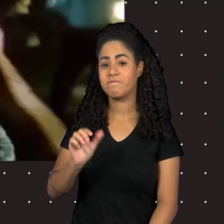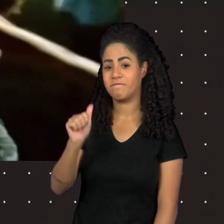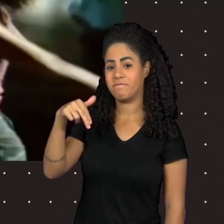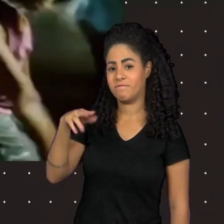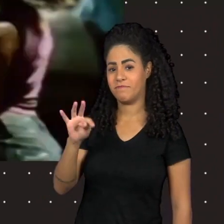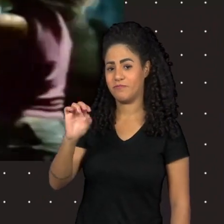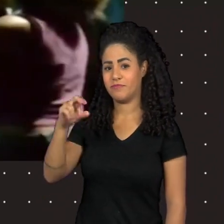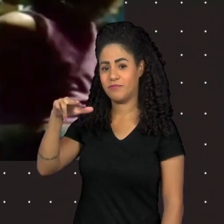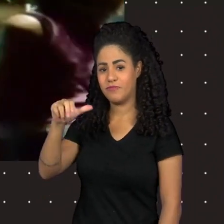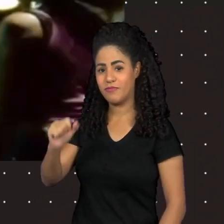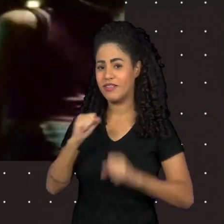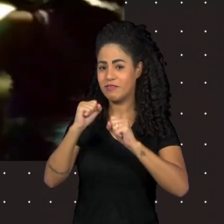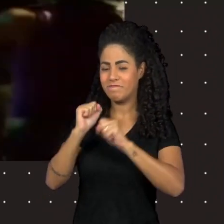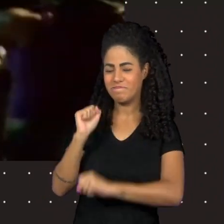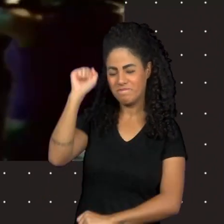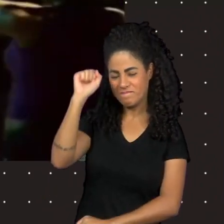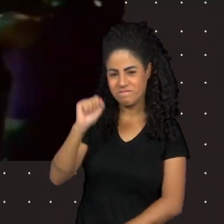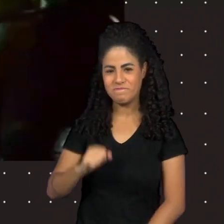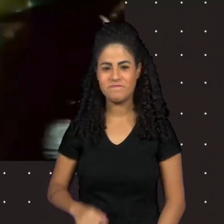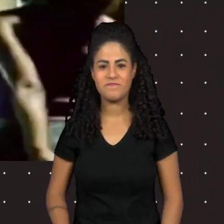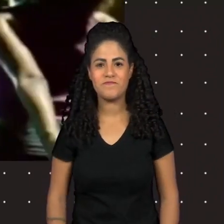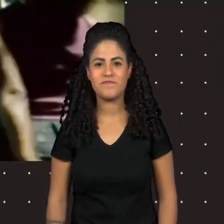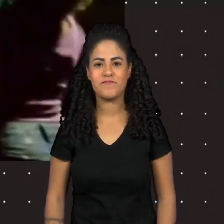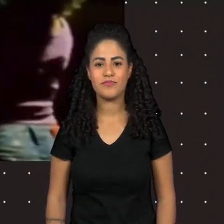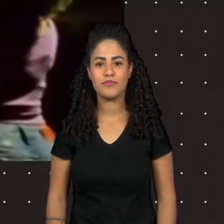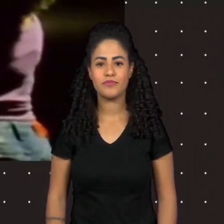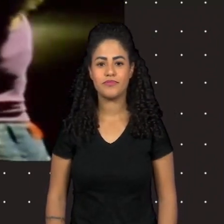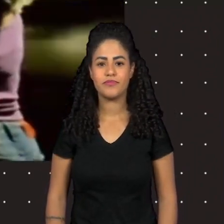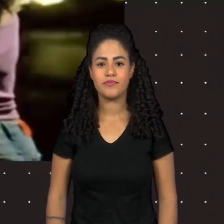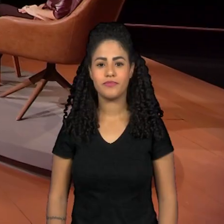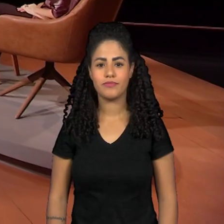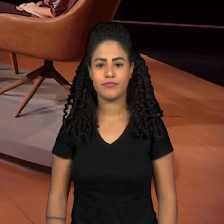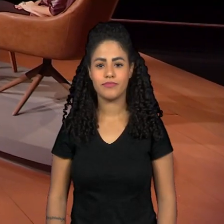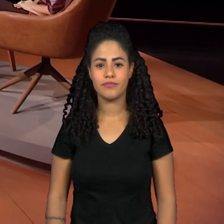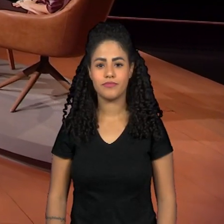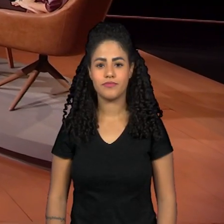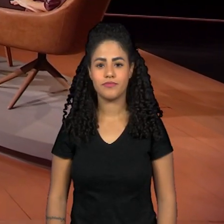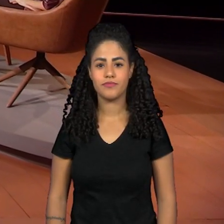Antônia! Valeu! Vai com Deus!